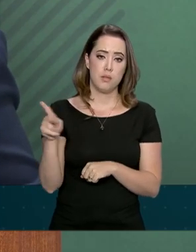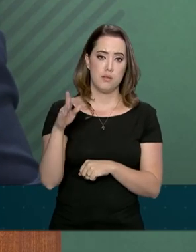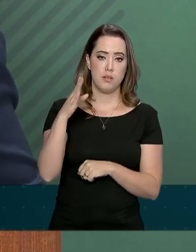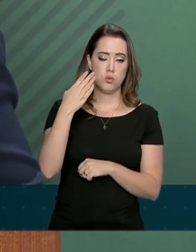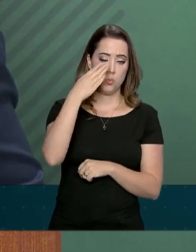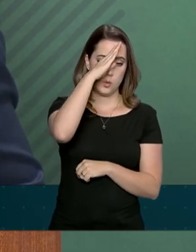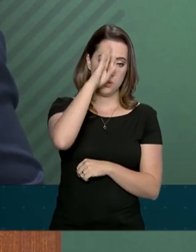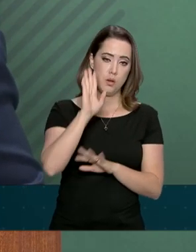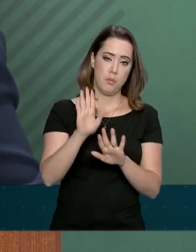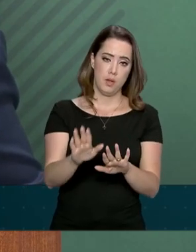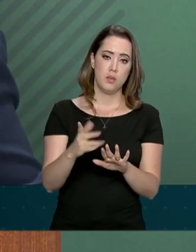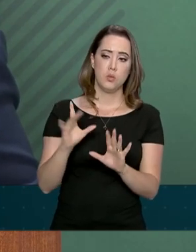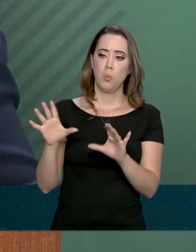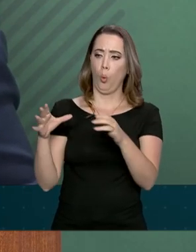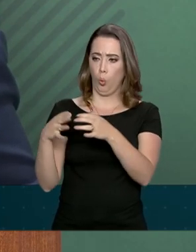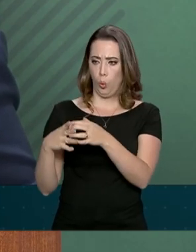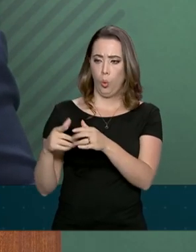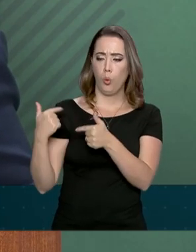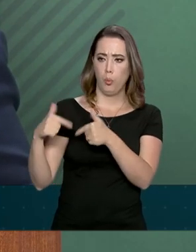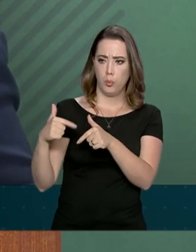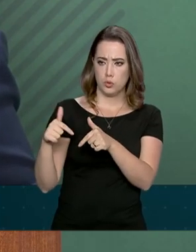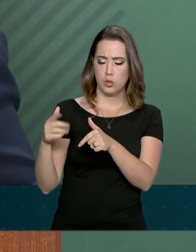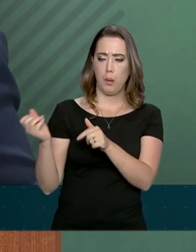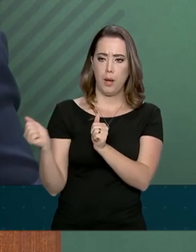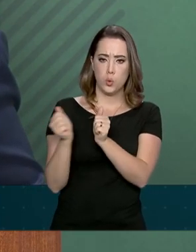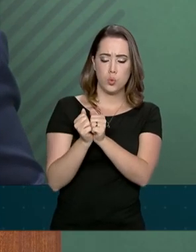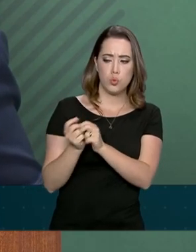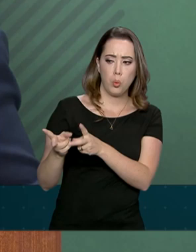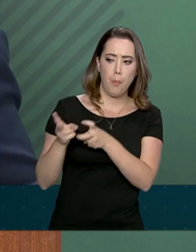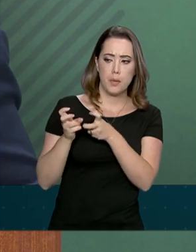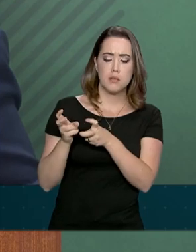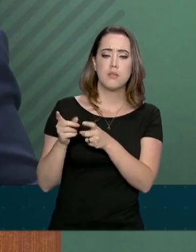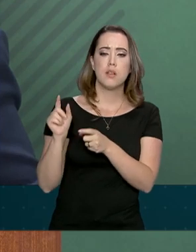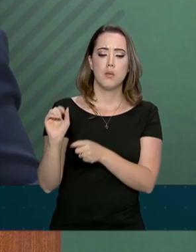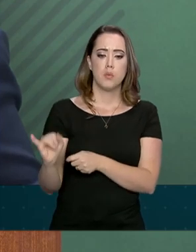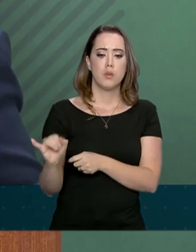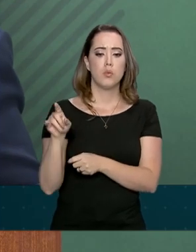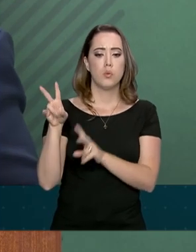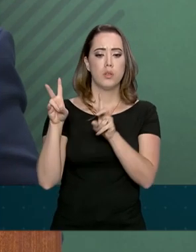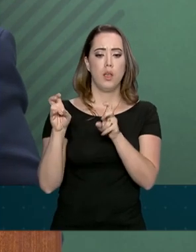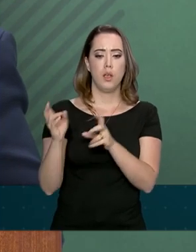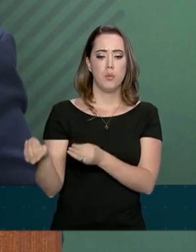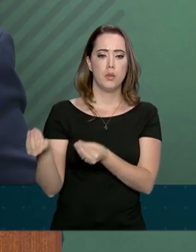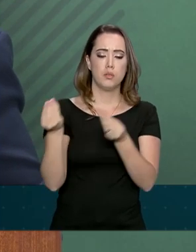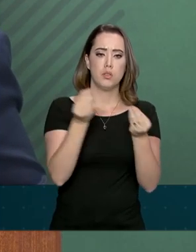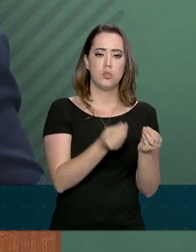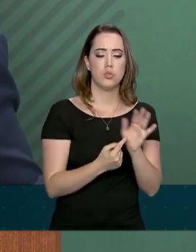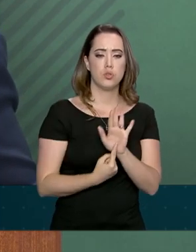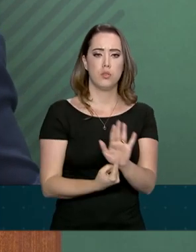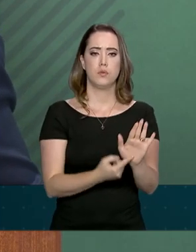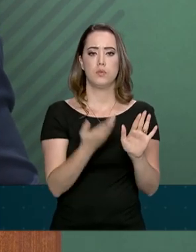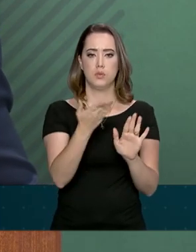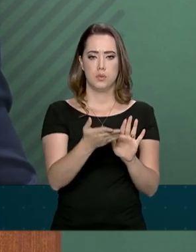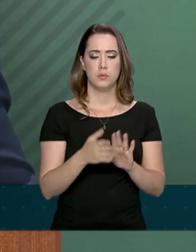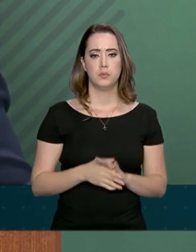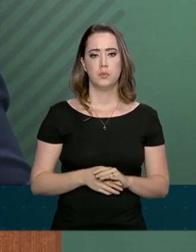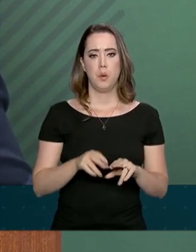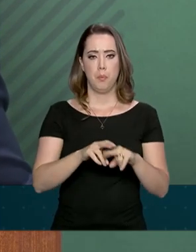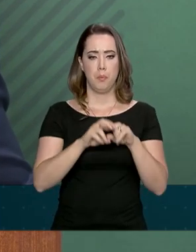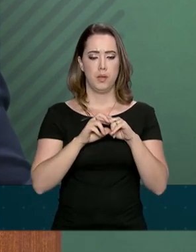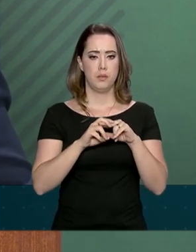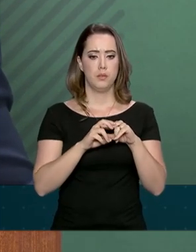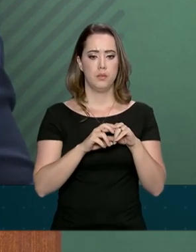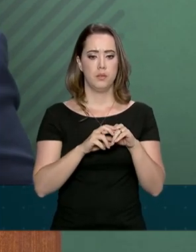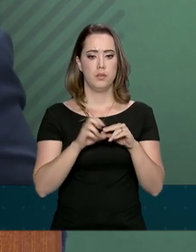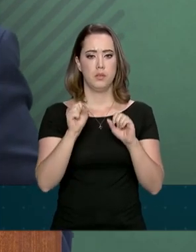eu penso que a minha equipe identifique junta hiv o que foi tratado e aí nós encaminhamos por meio do